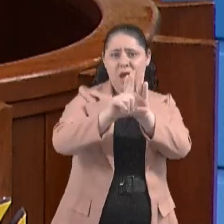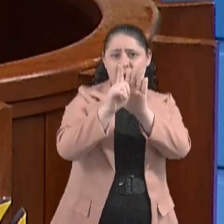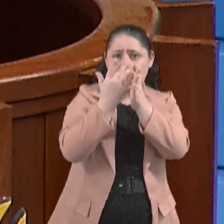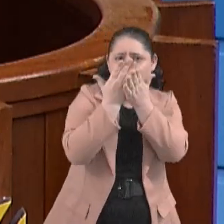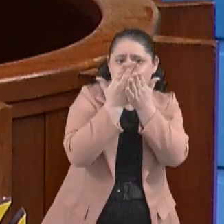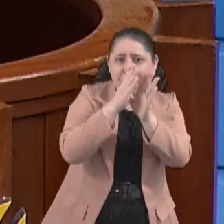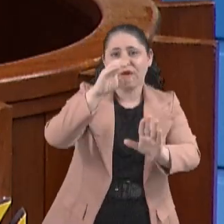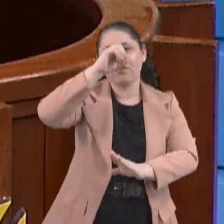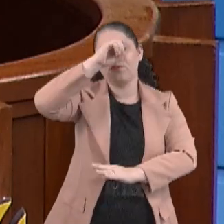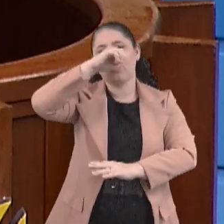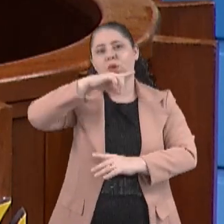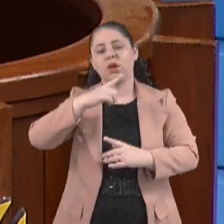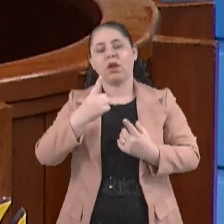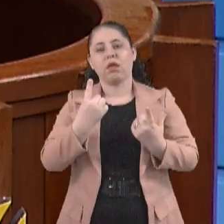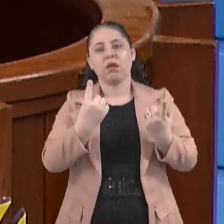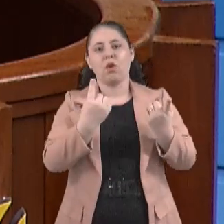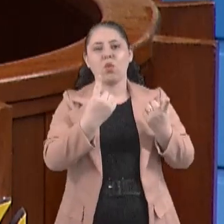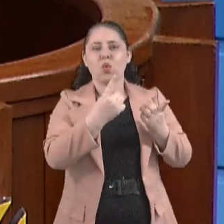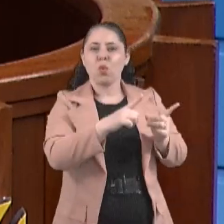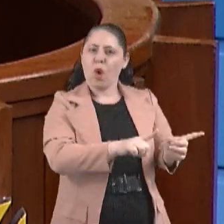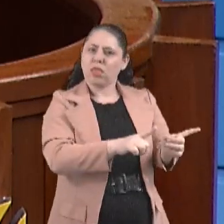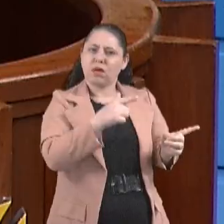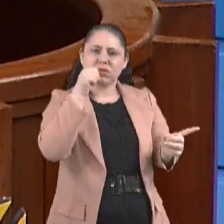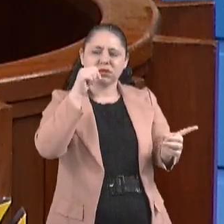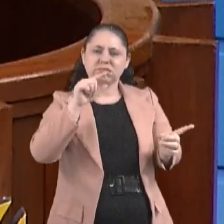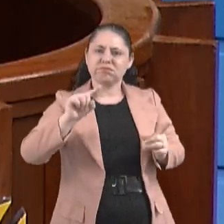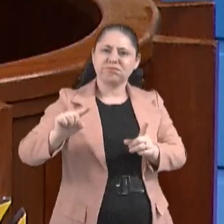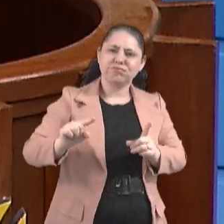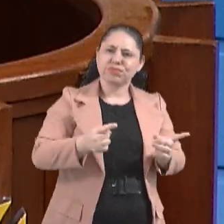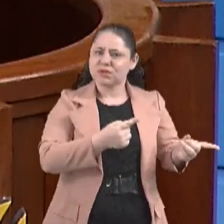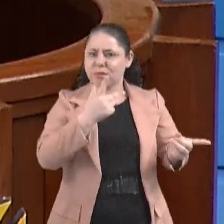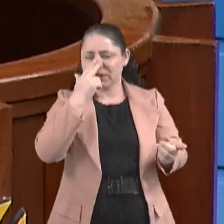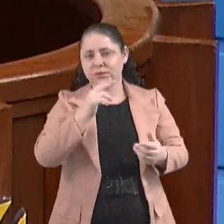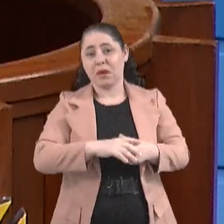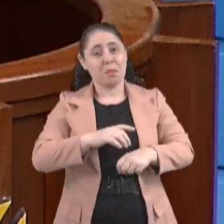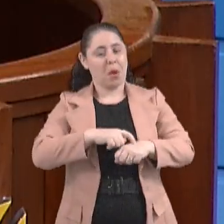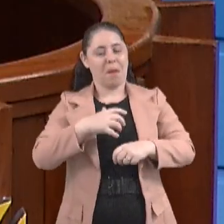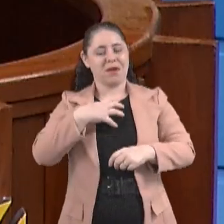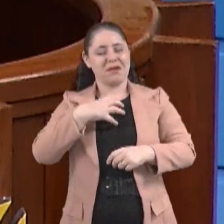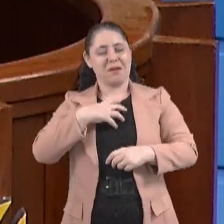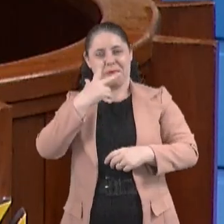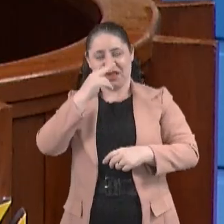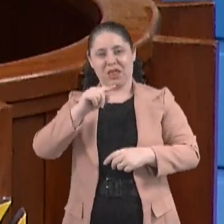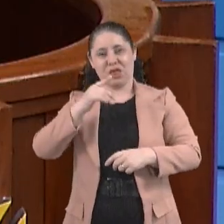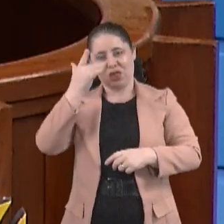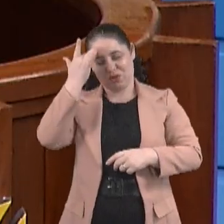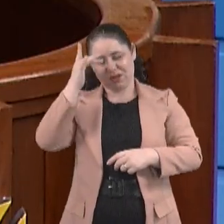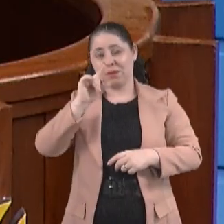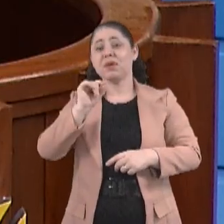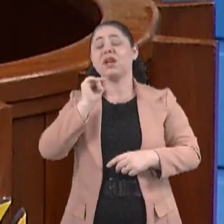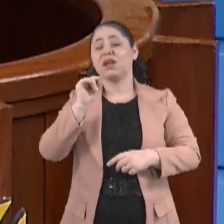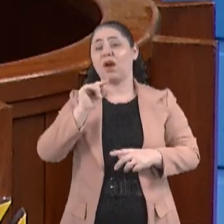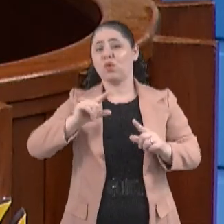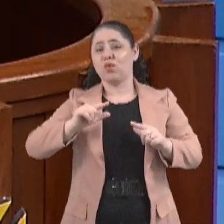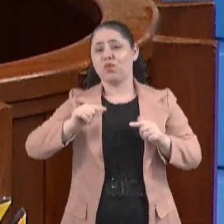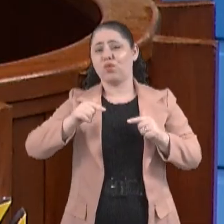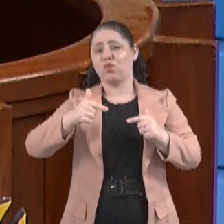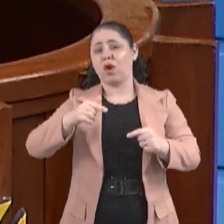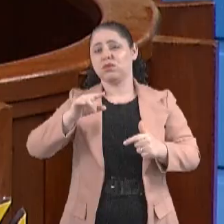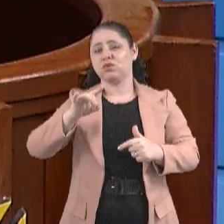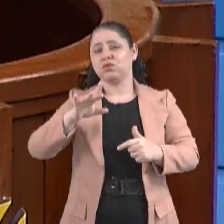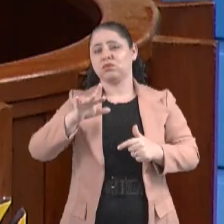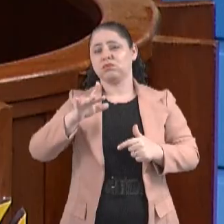a violência contra as mulheres. Era a sensação que nós tínhamos naquele momento. Mal sabíamos que a luta